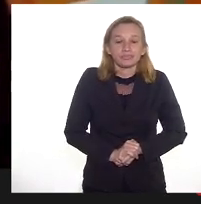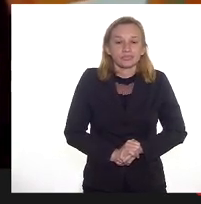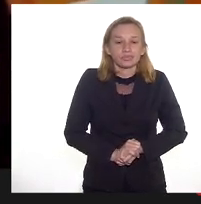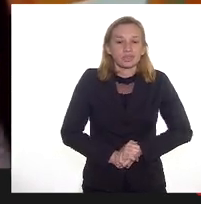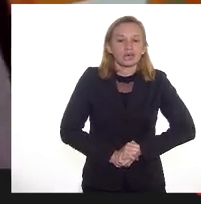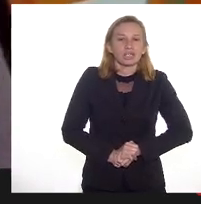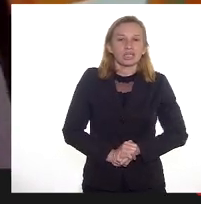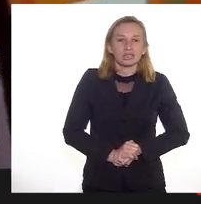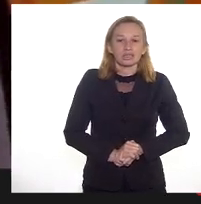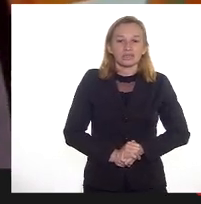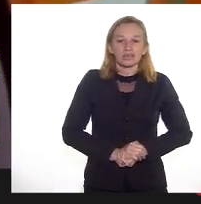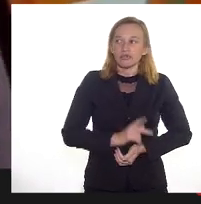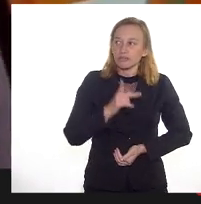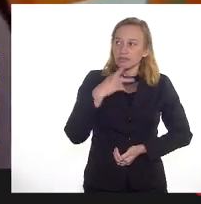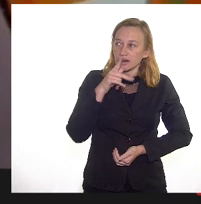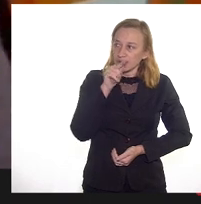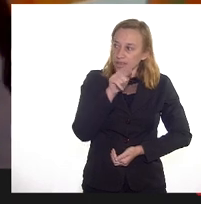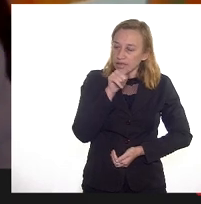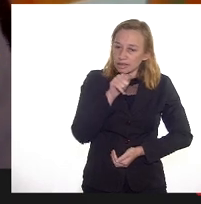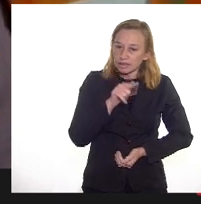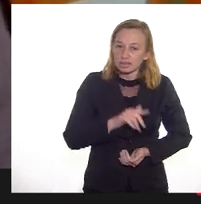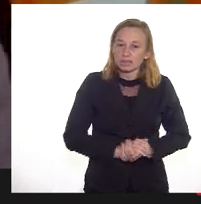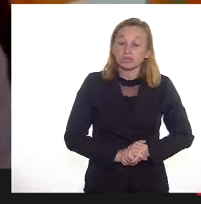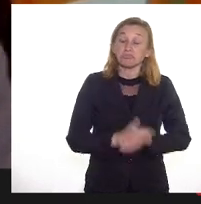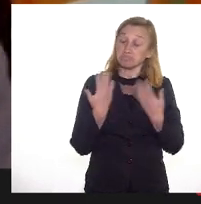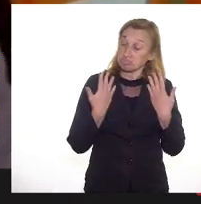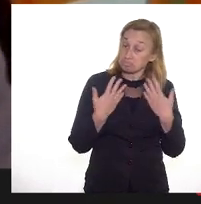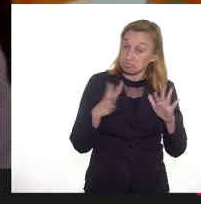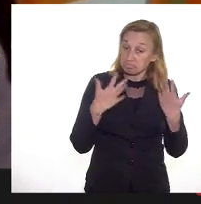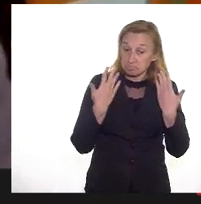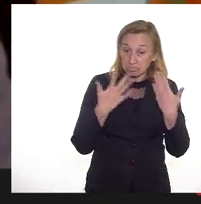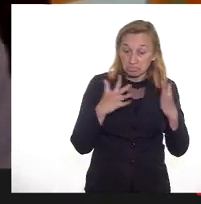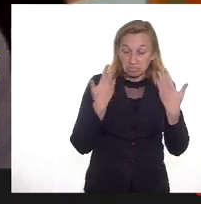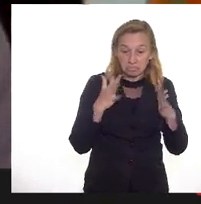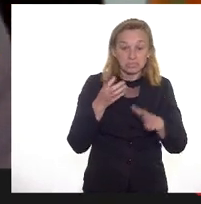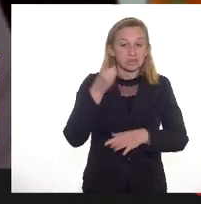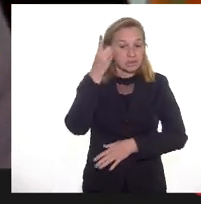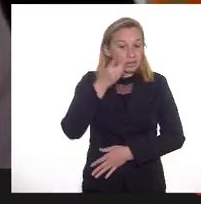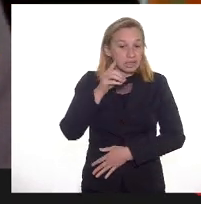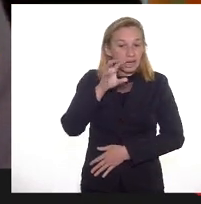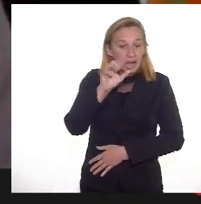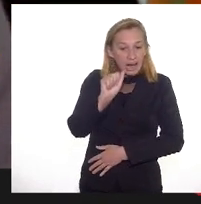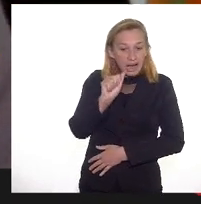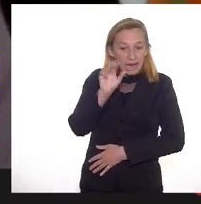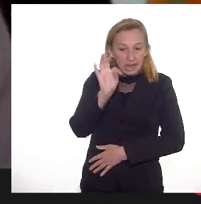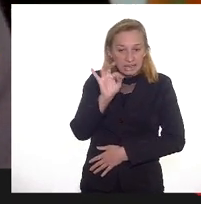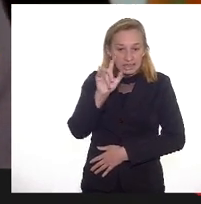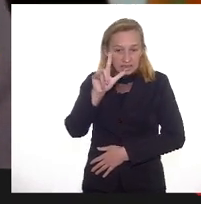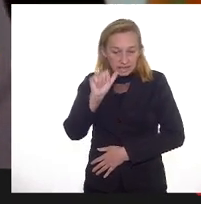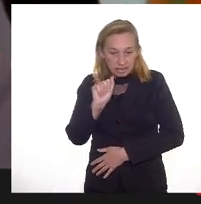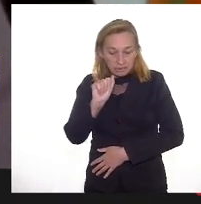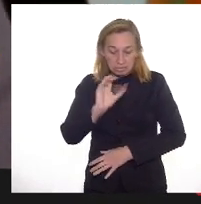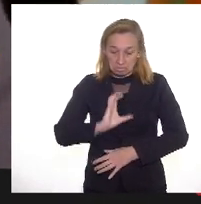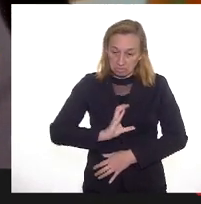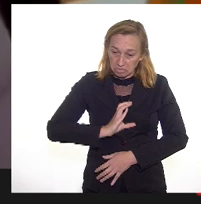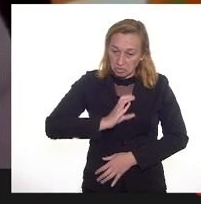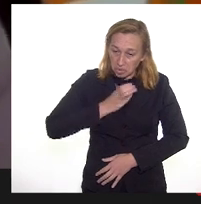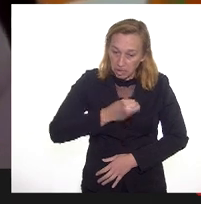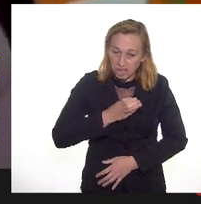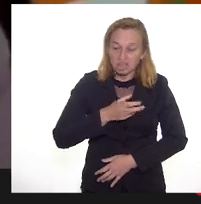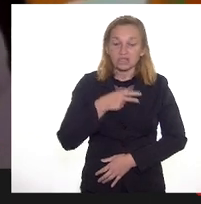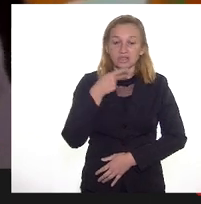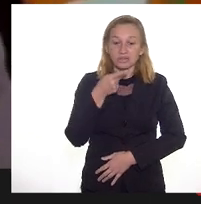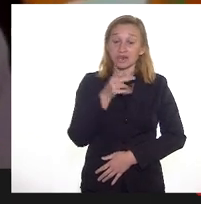essa abordagem trazida aqui, eu até parabenizo o deputado Átila Nunes pela coragem de falar, dar